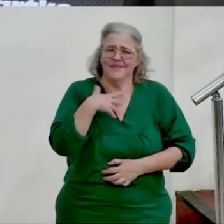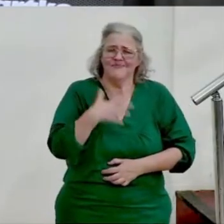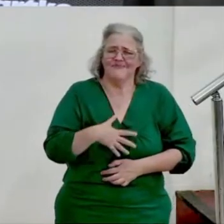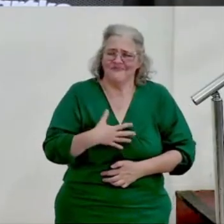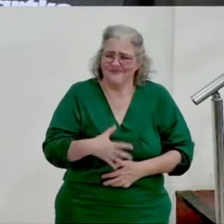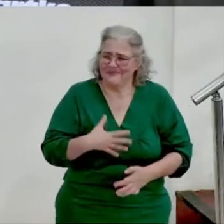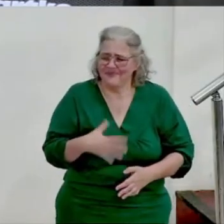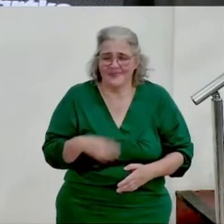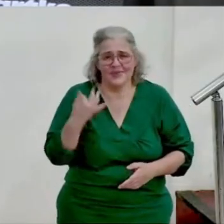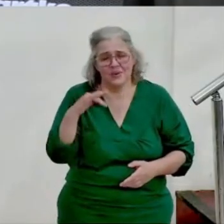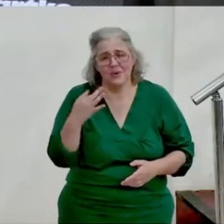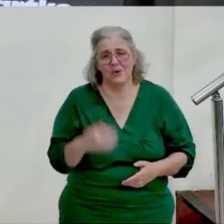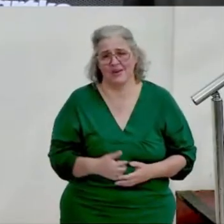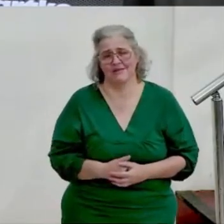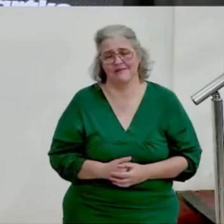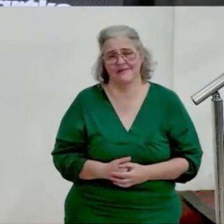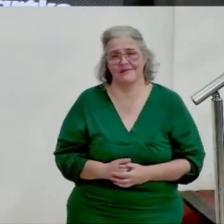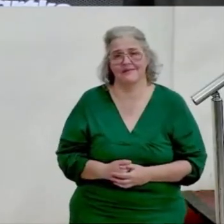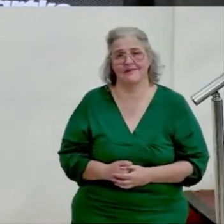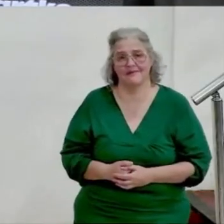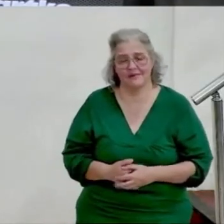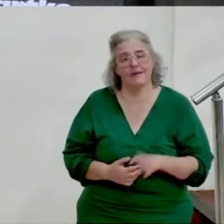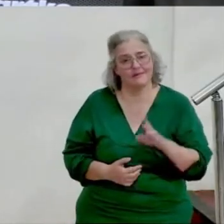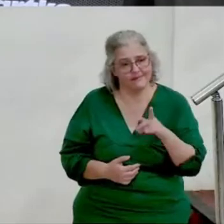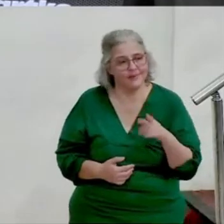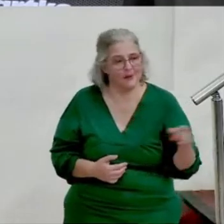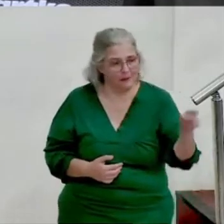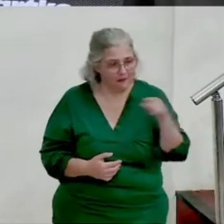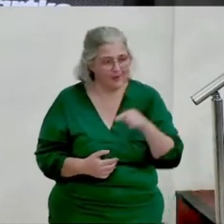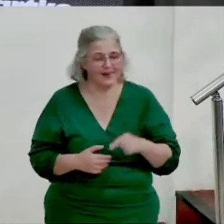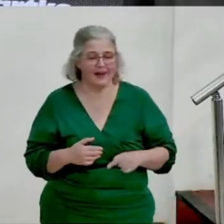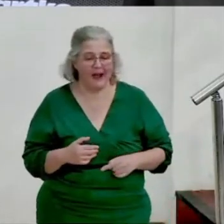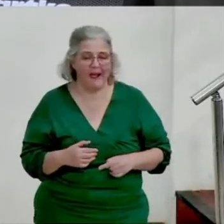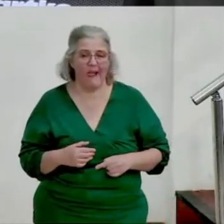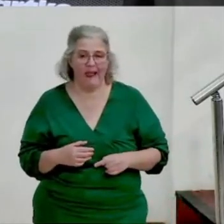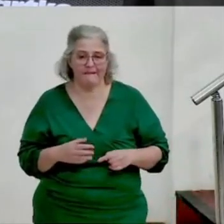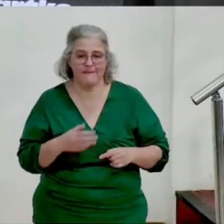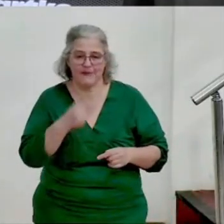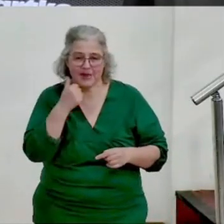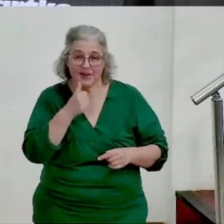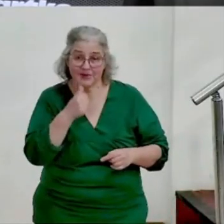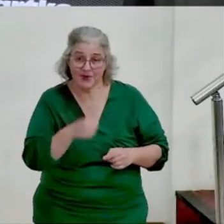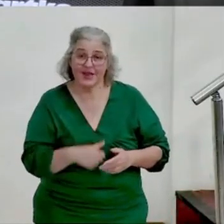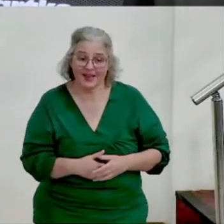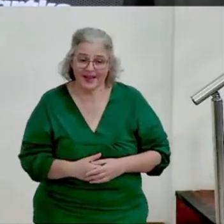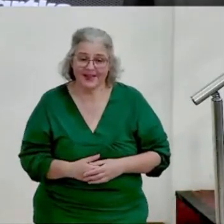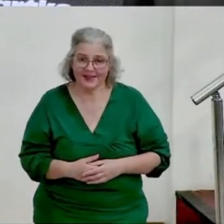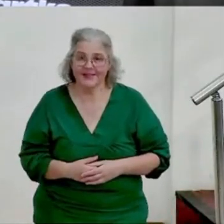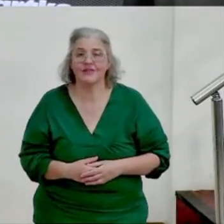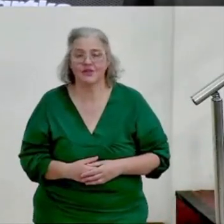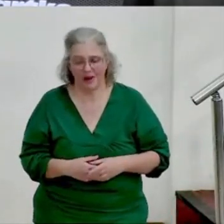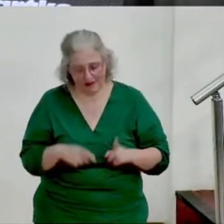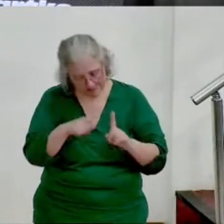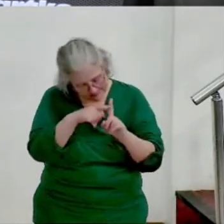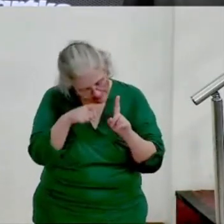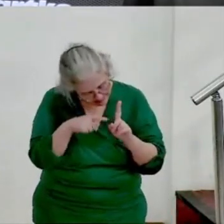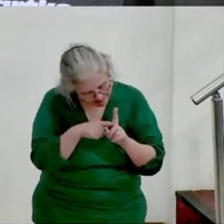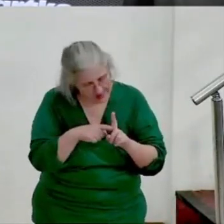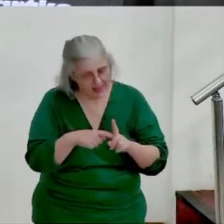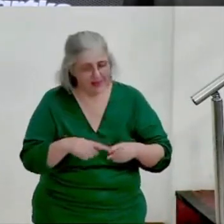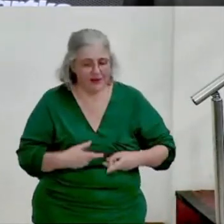um parto. Você está ali, já está dando as 40 semanas, você já começa a sentir as